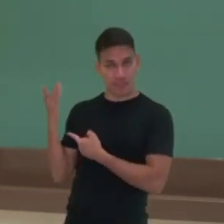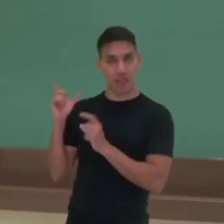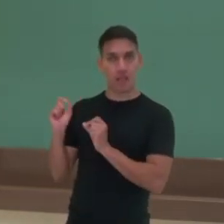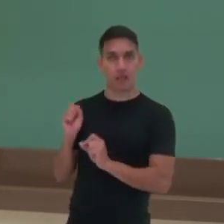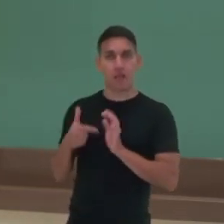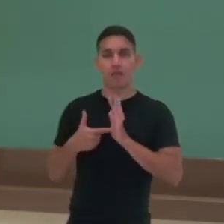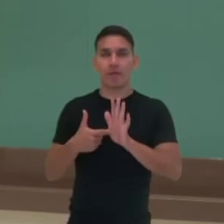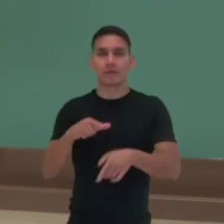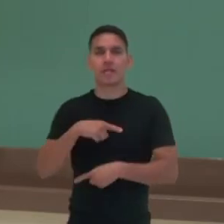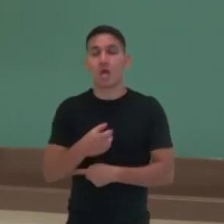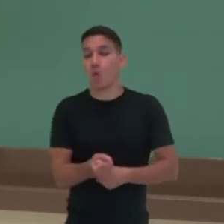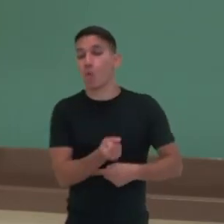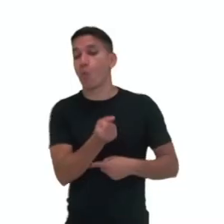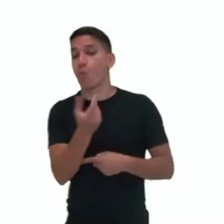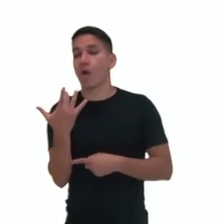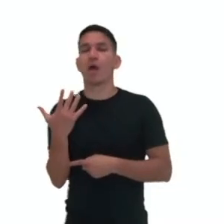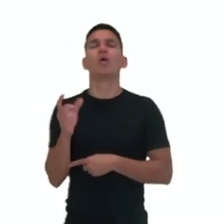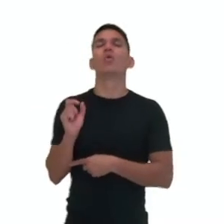4, a quantia de R$